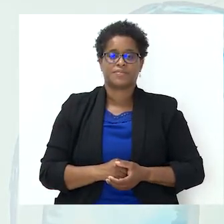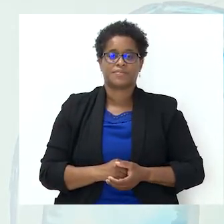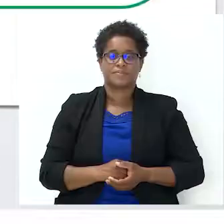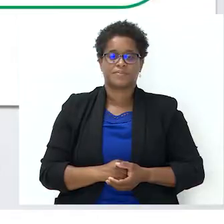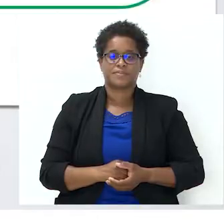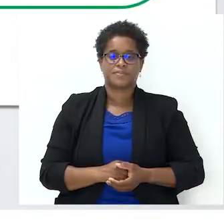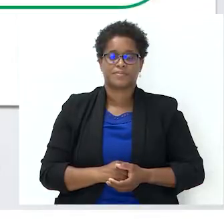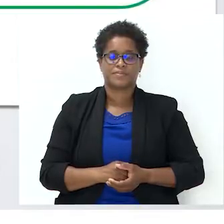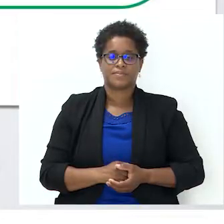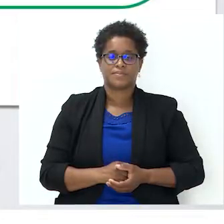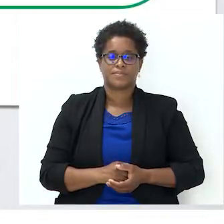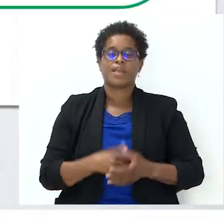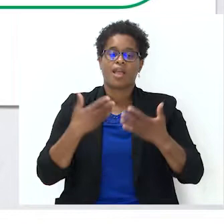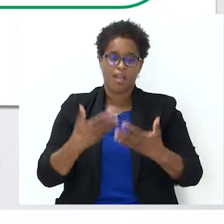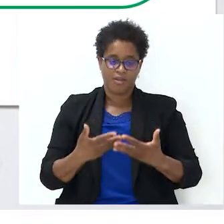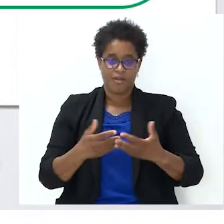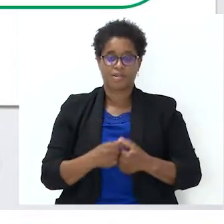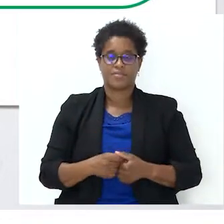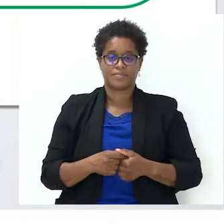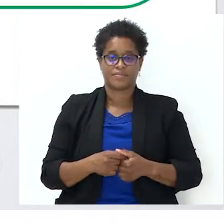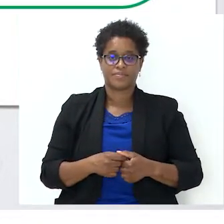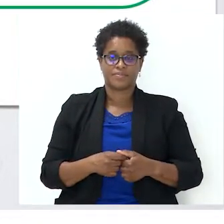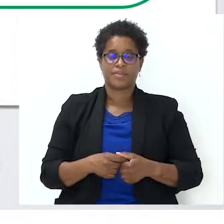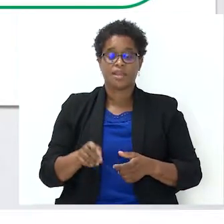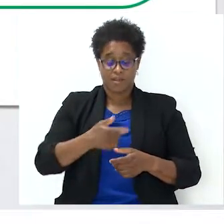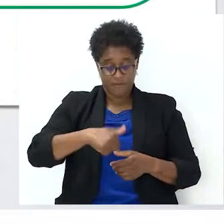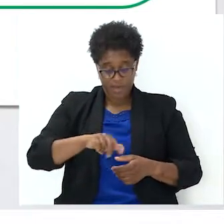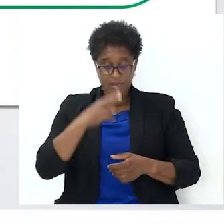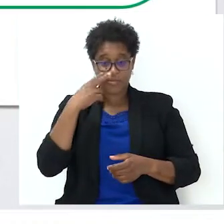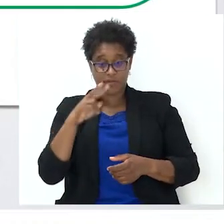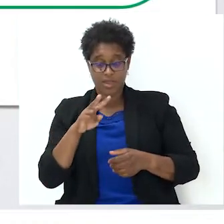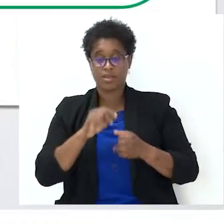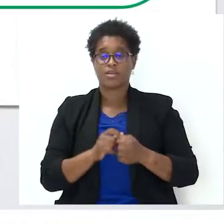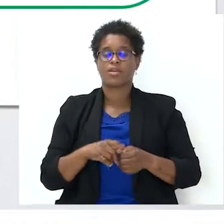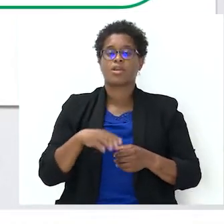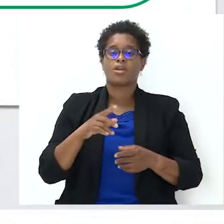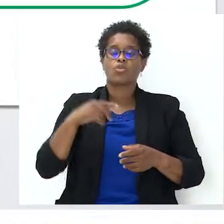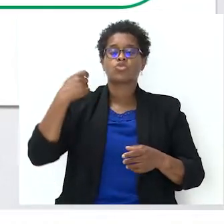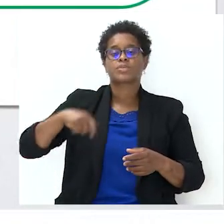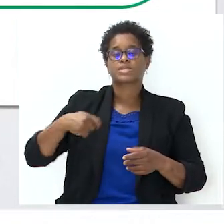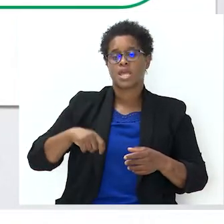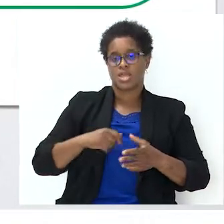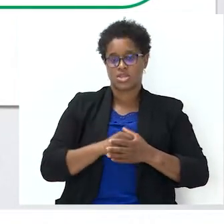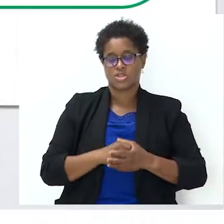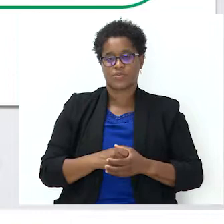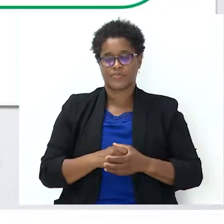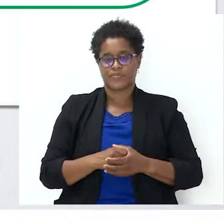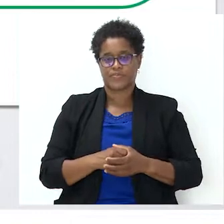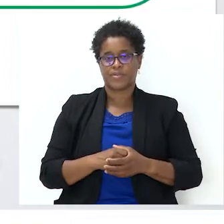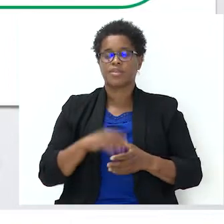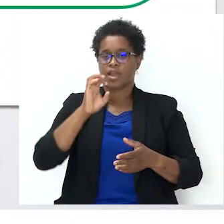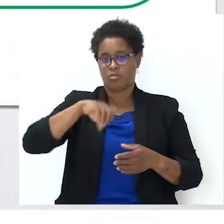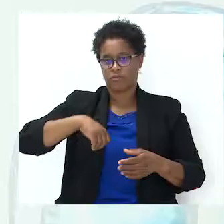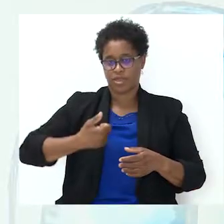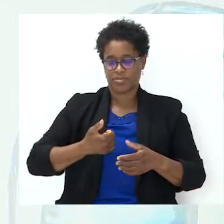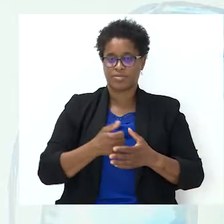República. Agora, vamos ver os presidentes, não é? De Cabo